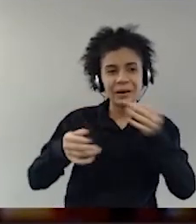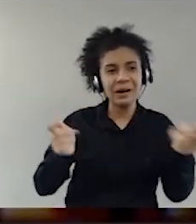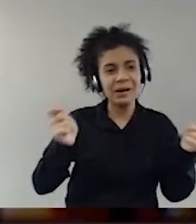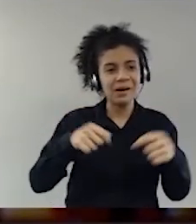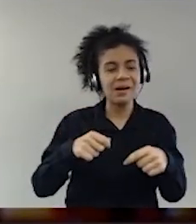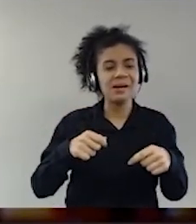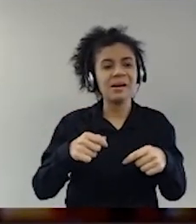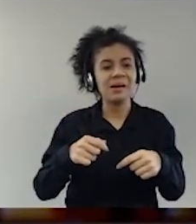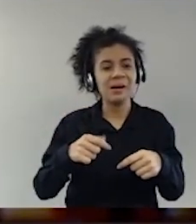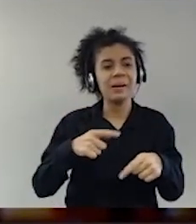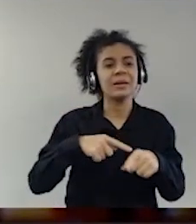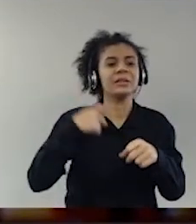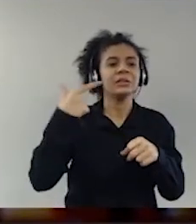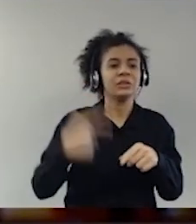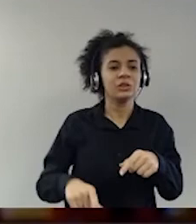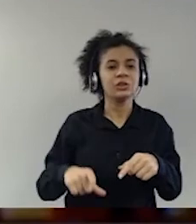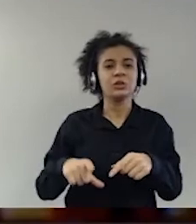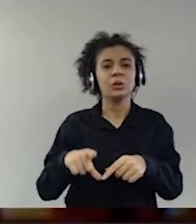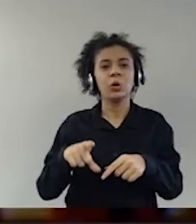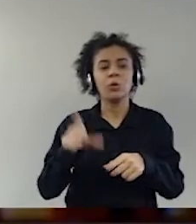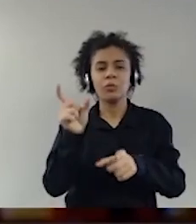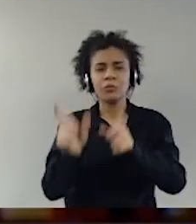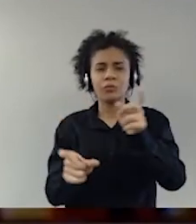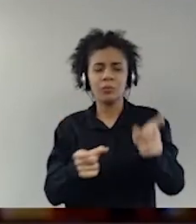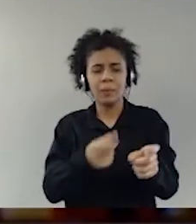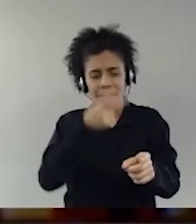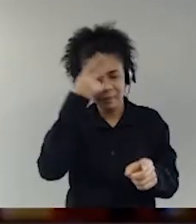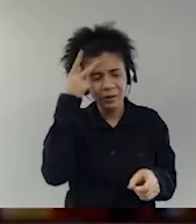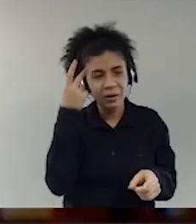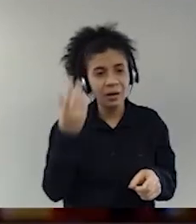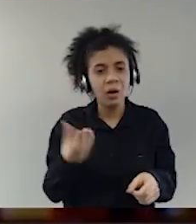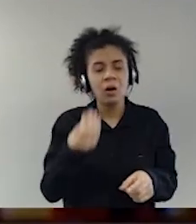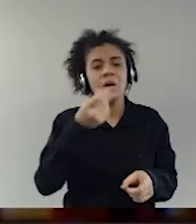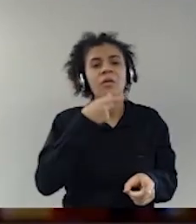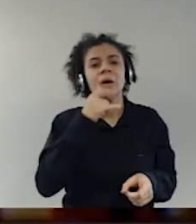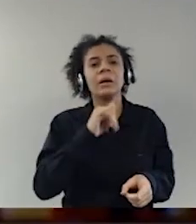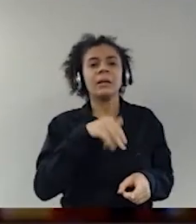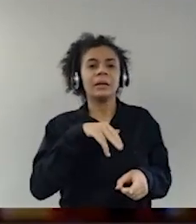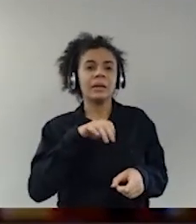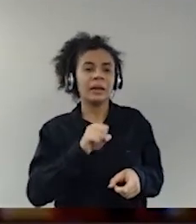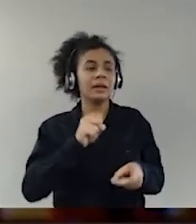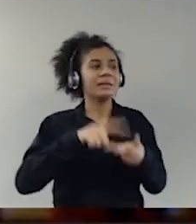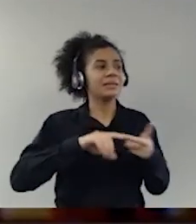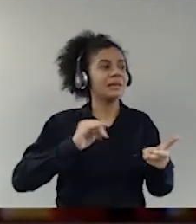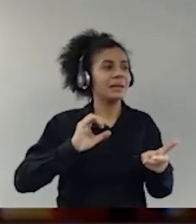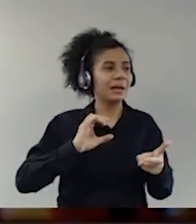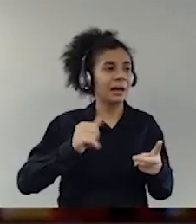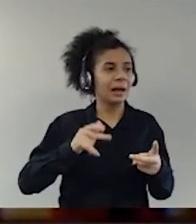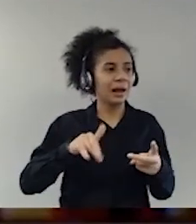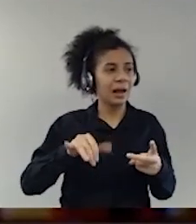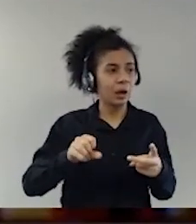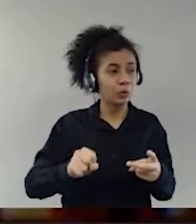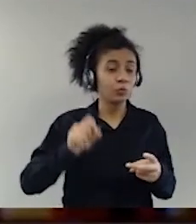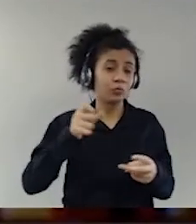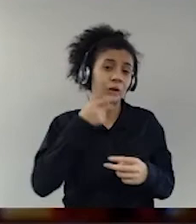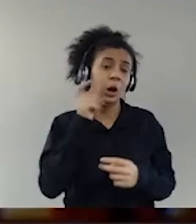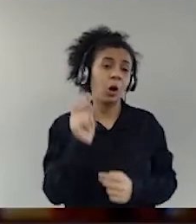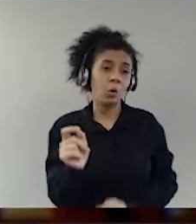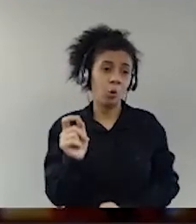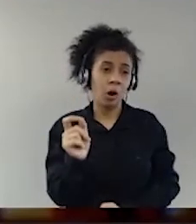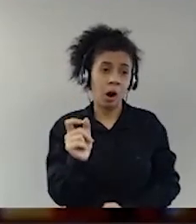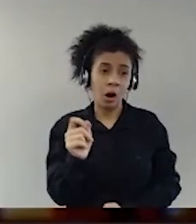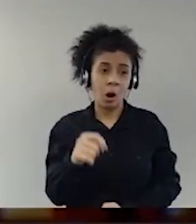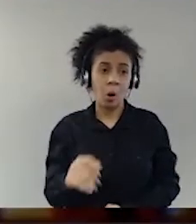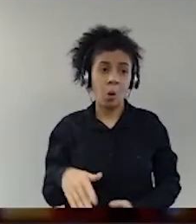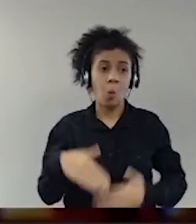possível for, mais uma vez, aqui tanto Inês quanto Carlos. Mas para dizer o seguinte,